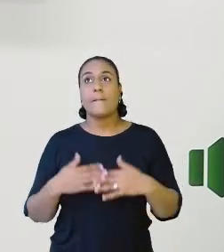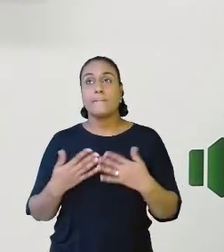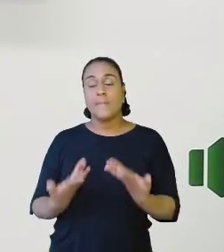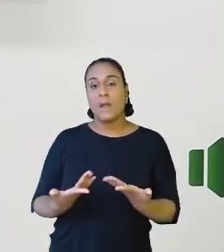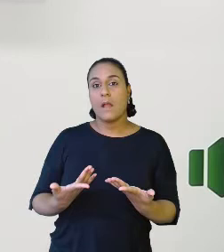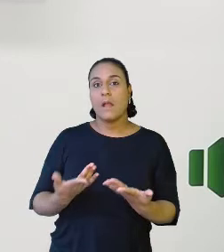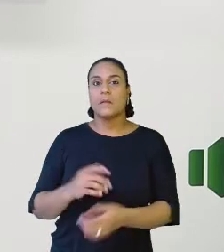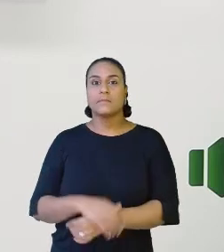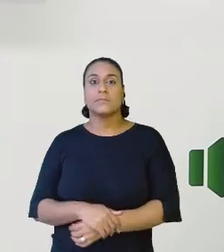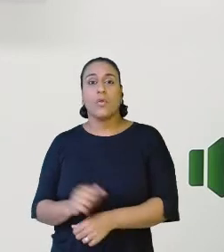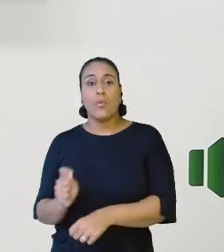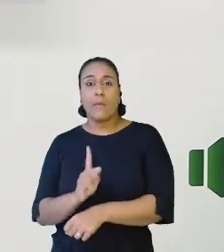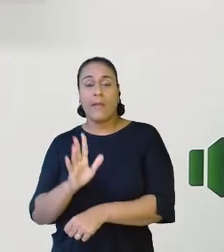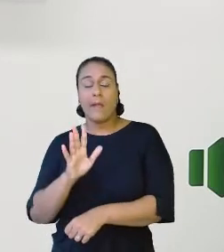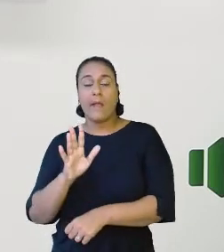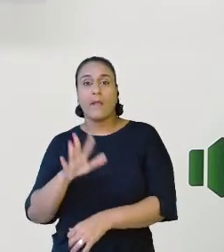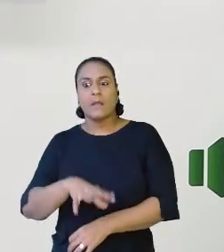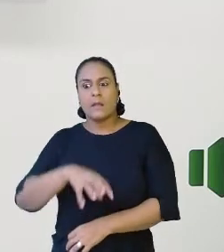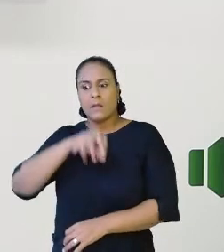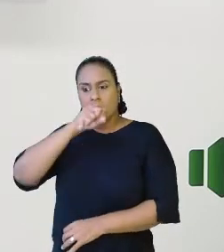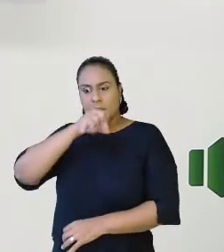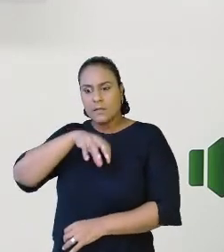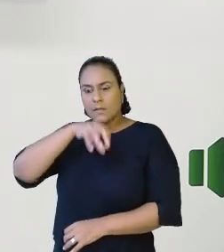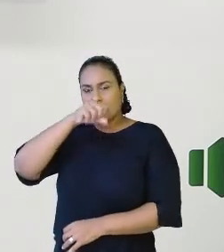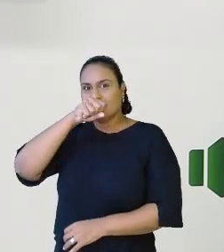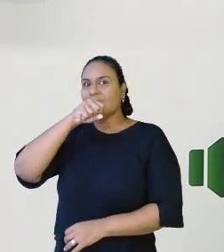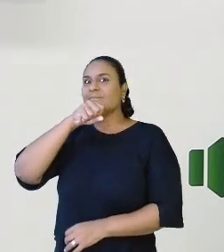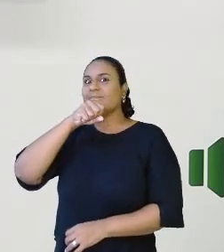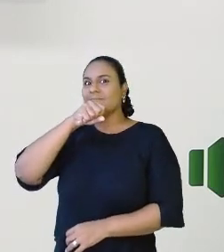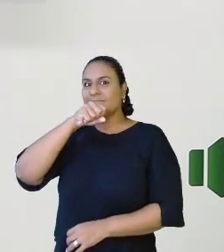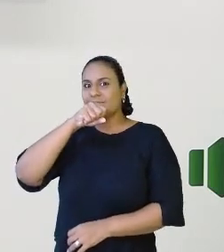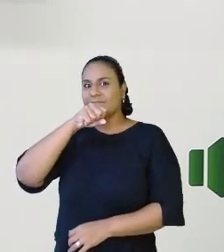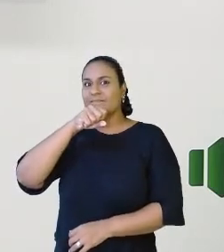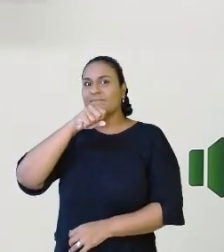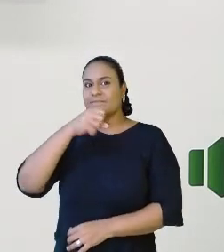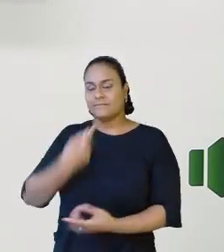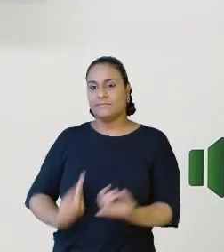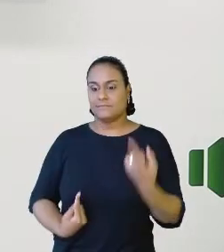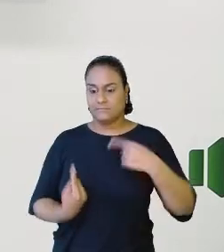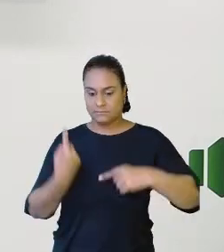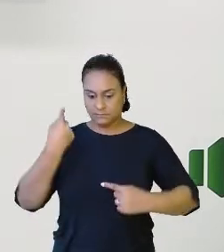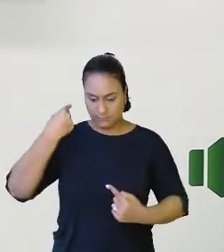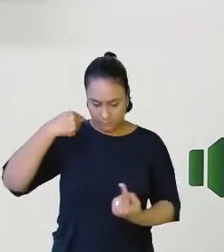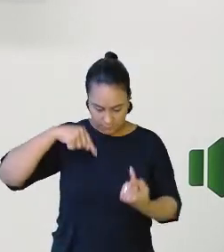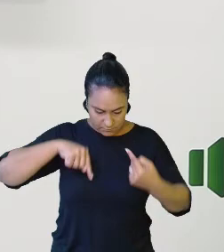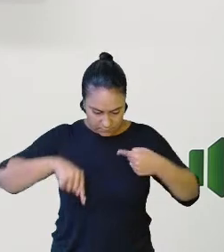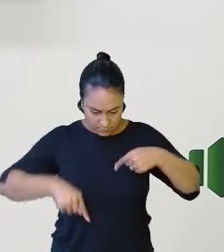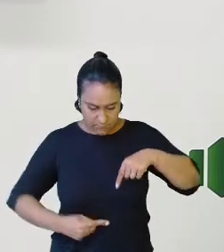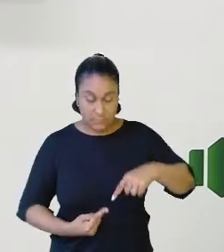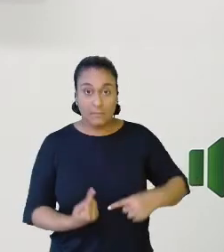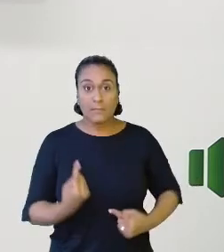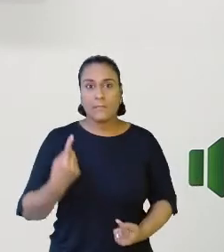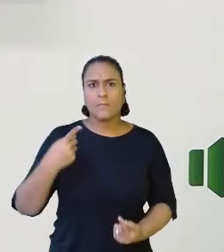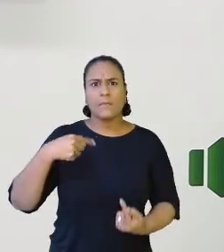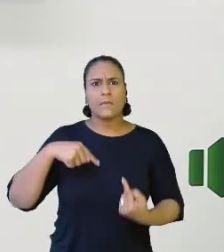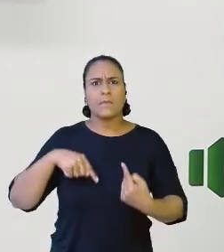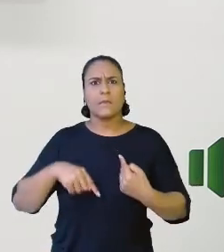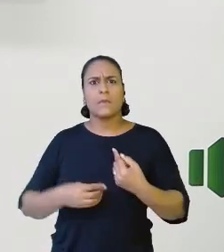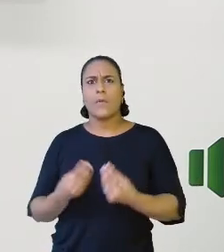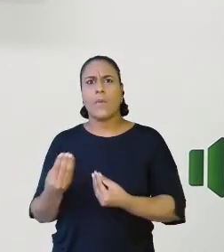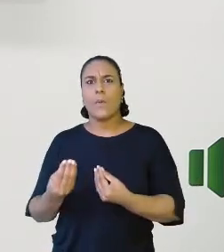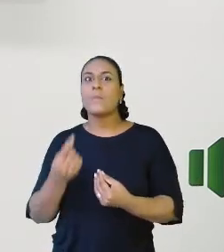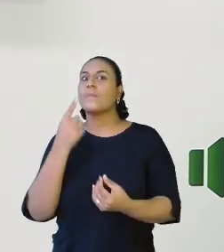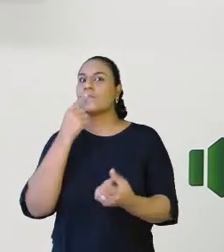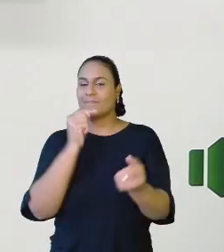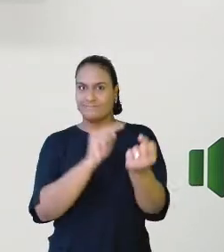gás, oxigênio e gás carbônico, ele vai circular no nosso corpo através de quem? Do